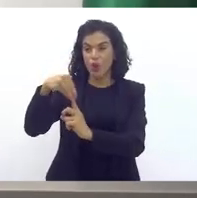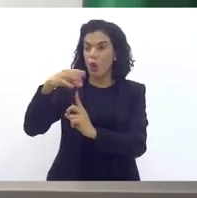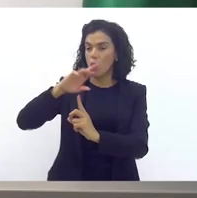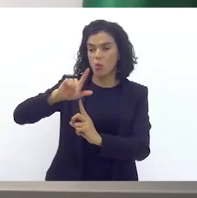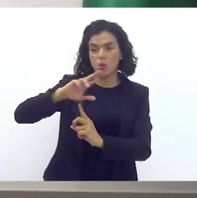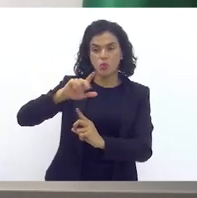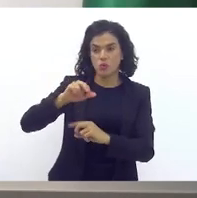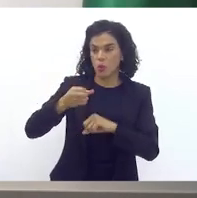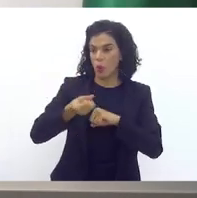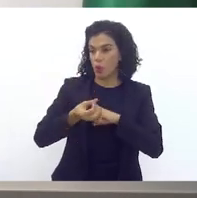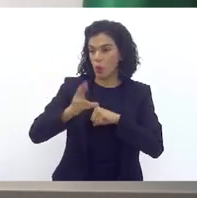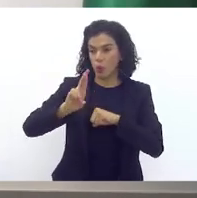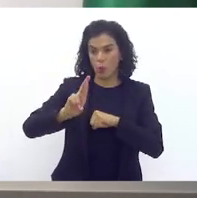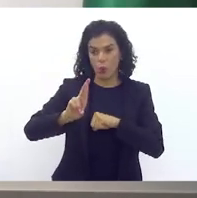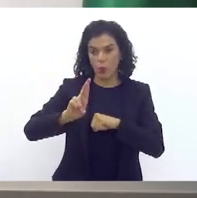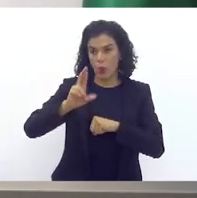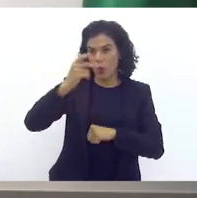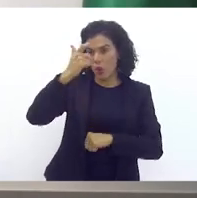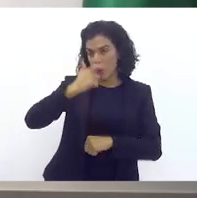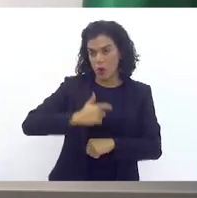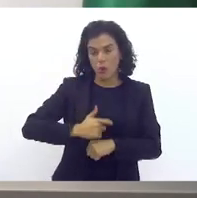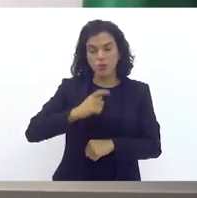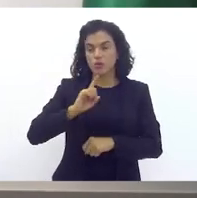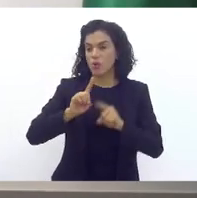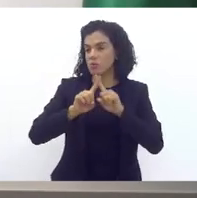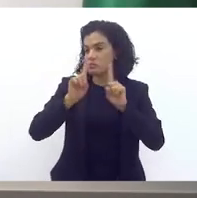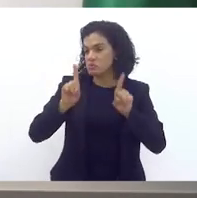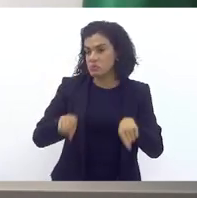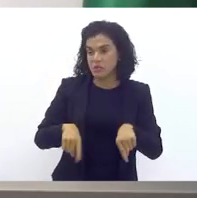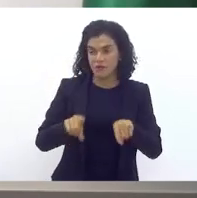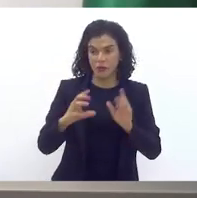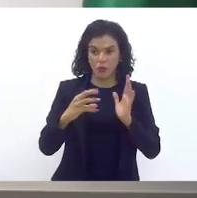doutor, eu sou um velho servidor.